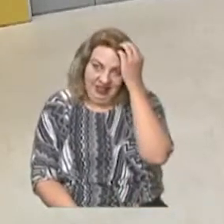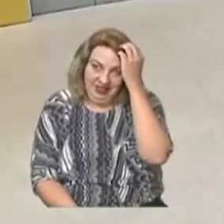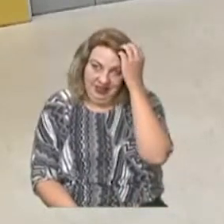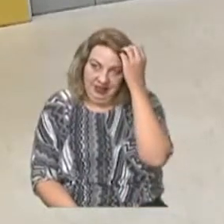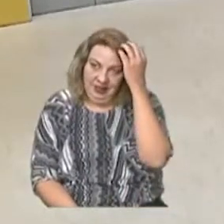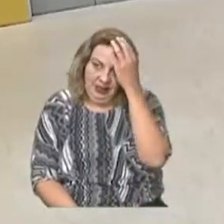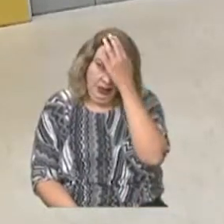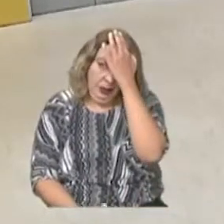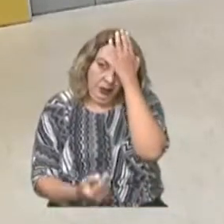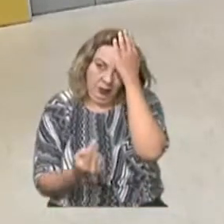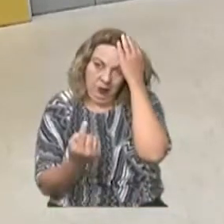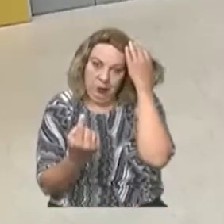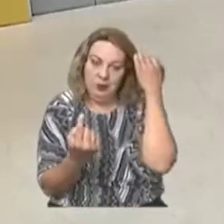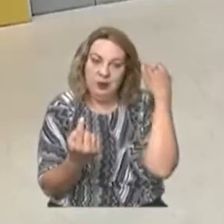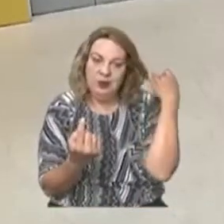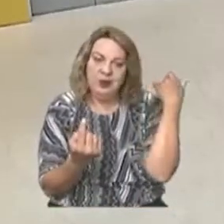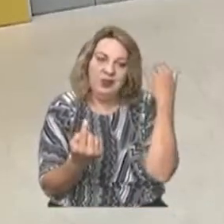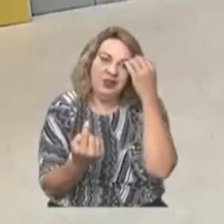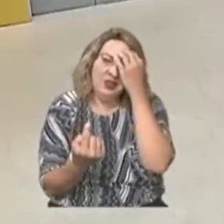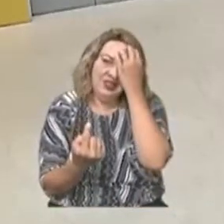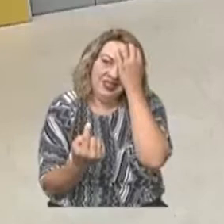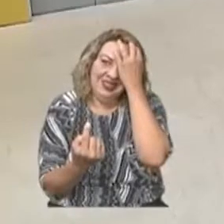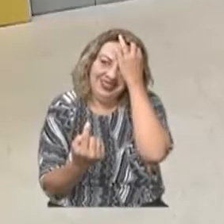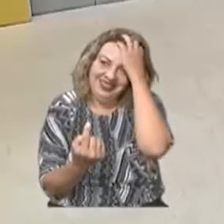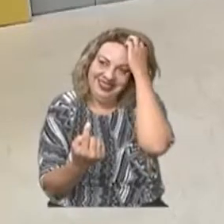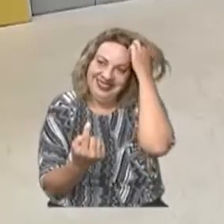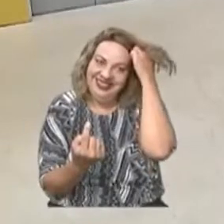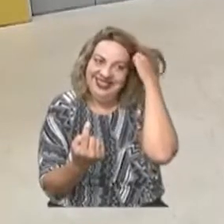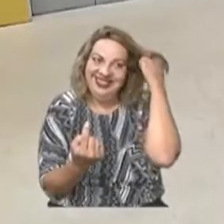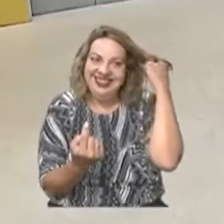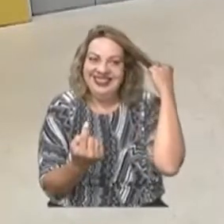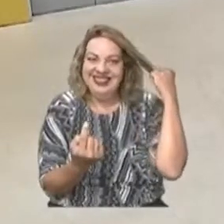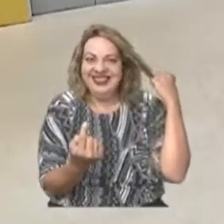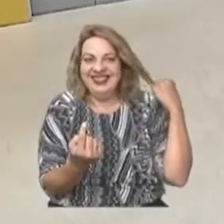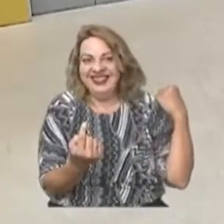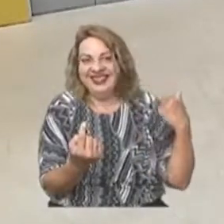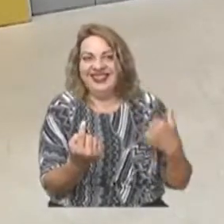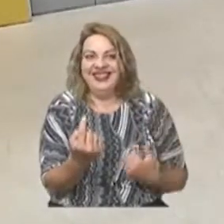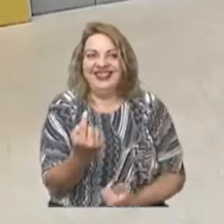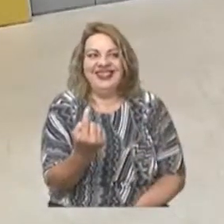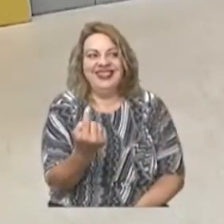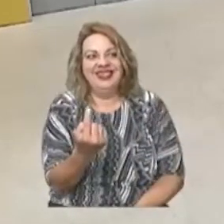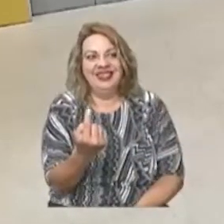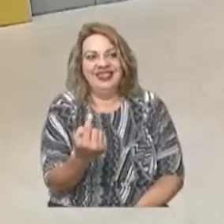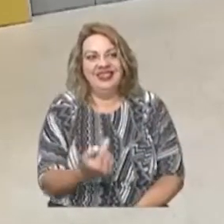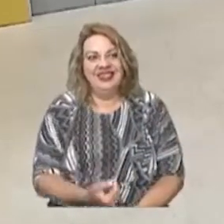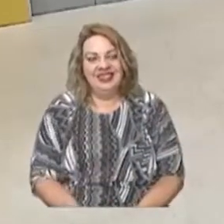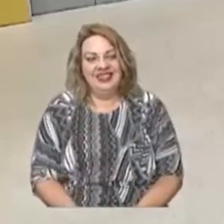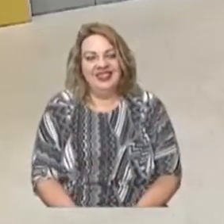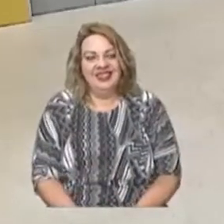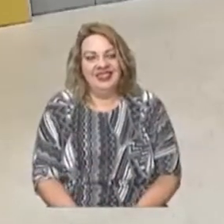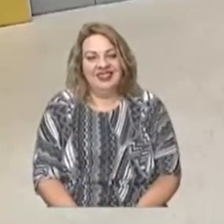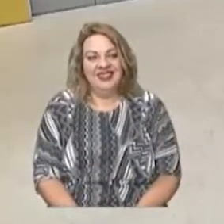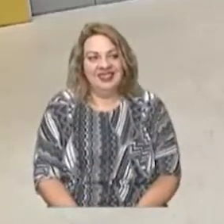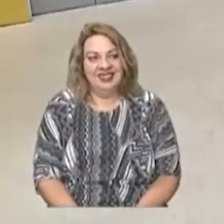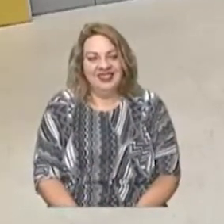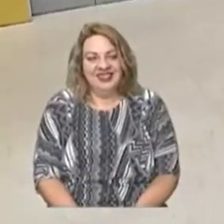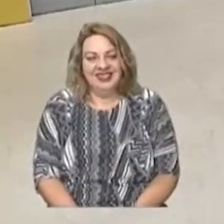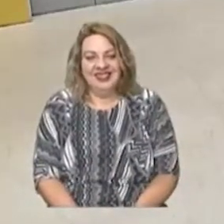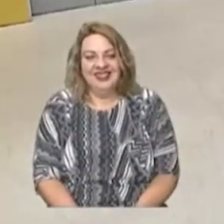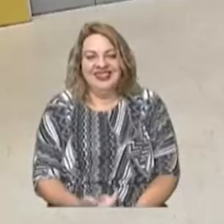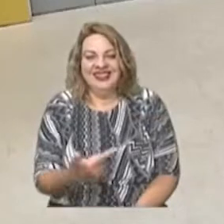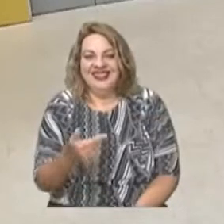16 já foi. Número 1. Primeira bola do painel. Número 1. Vamos lá, minha